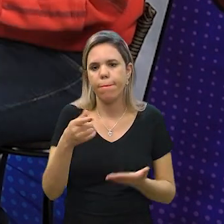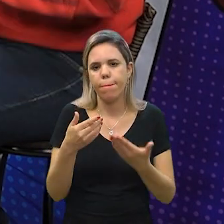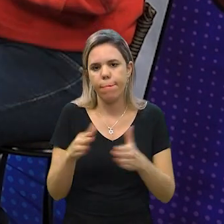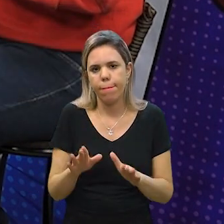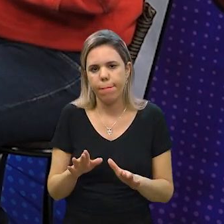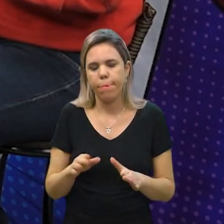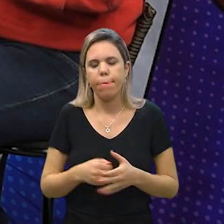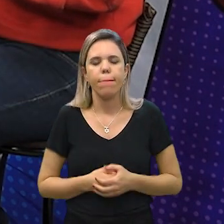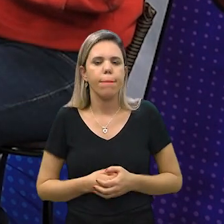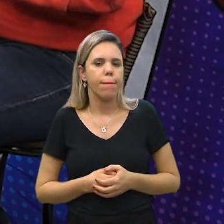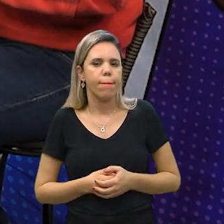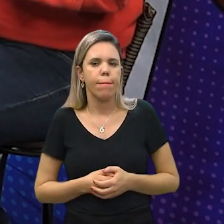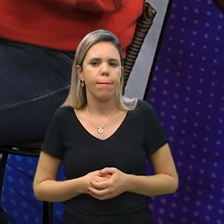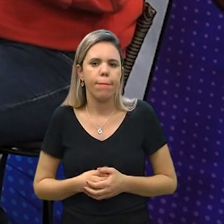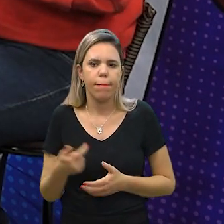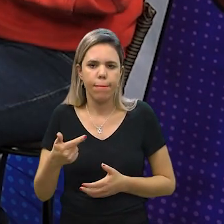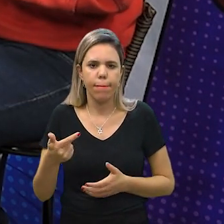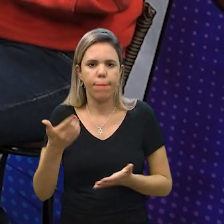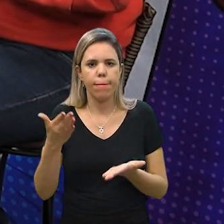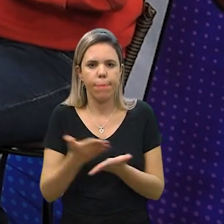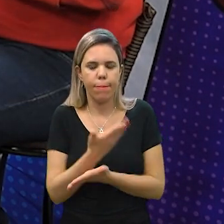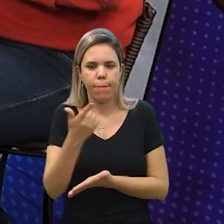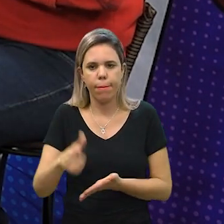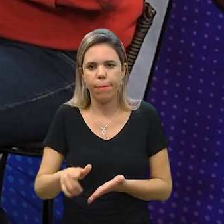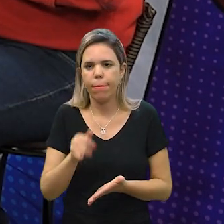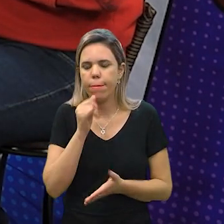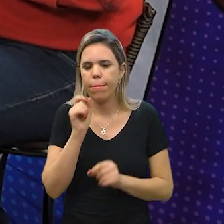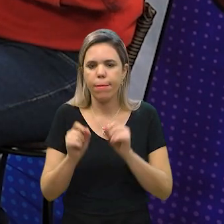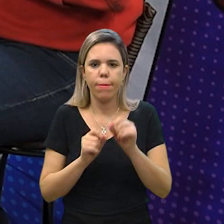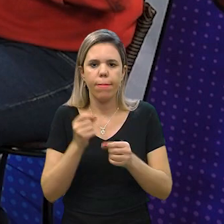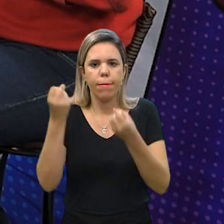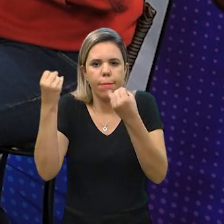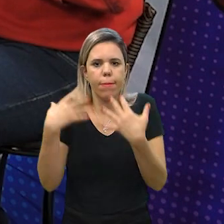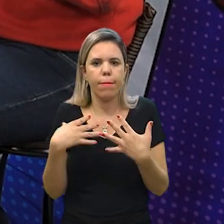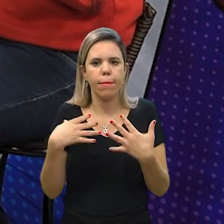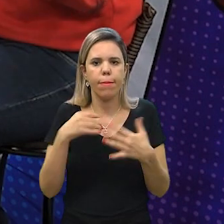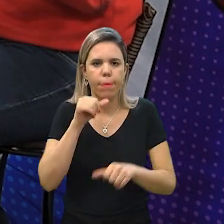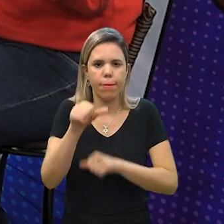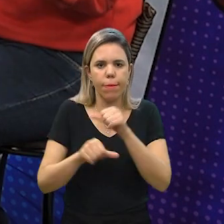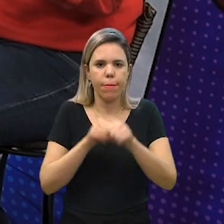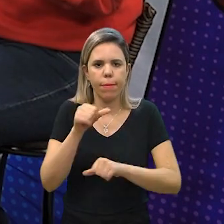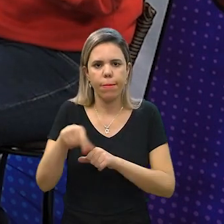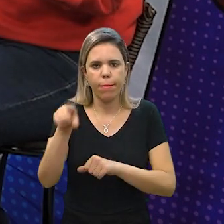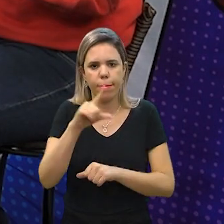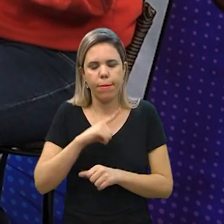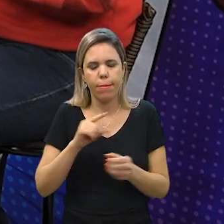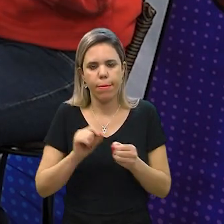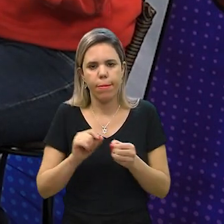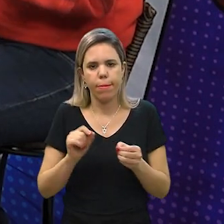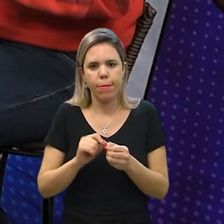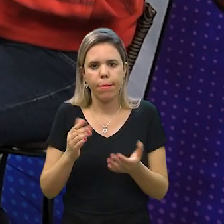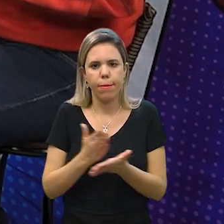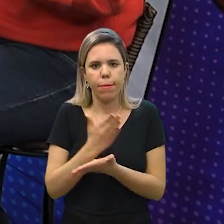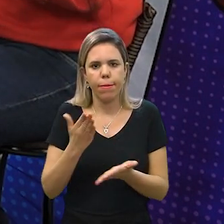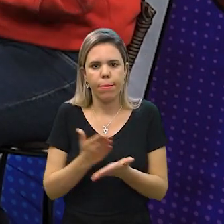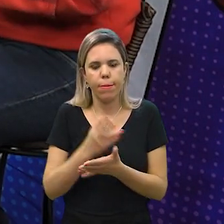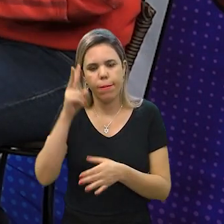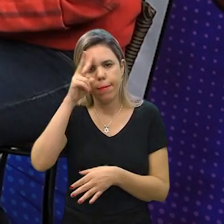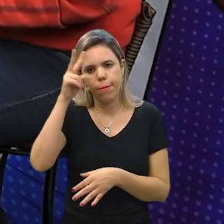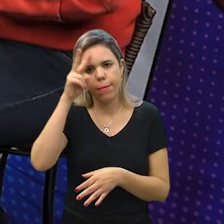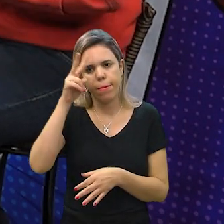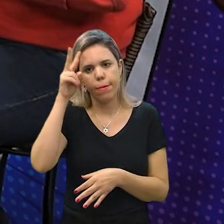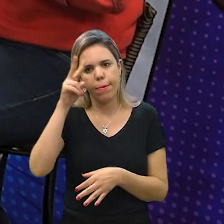você lançou ele, a segunda edição, e conta um pouquinho das mudanças que você fez no livro,